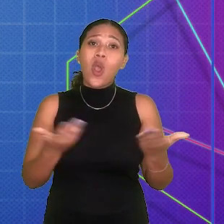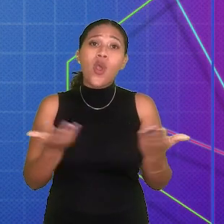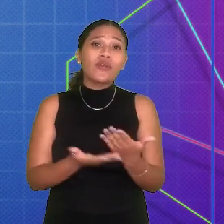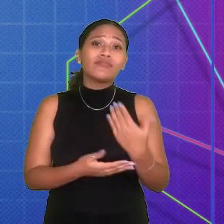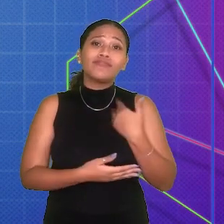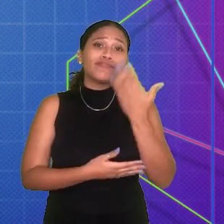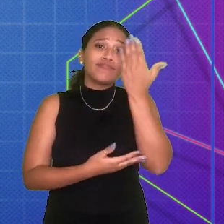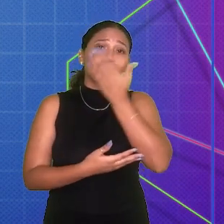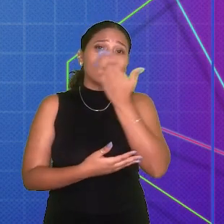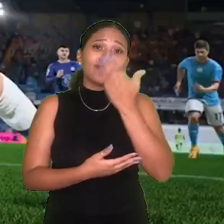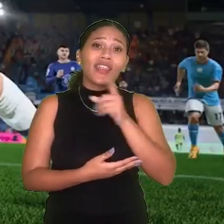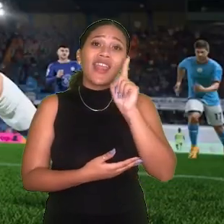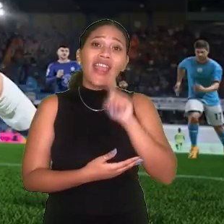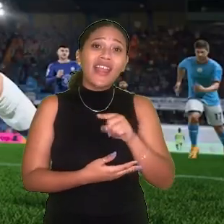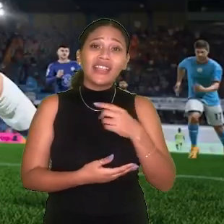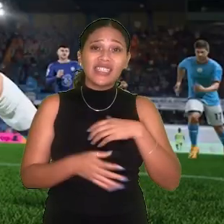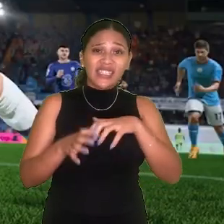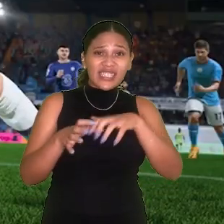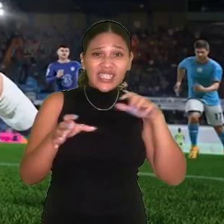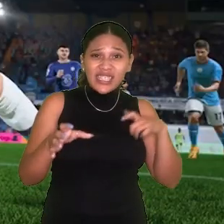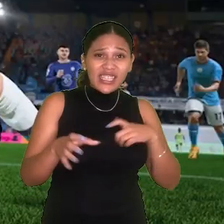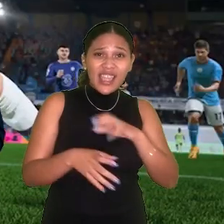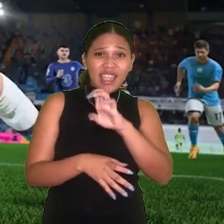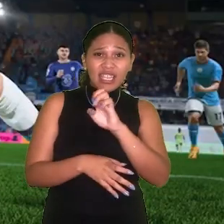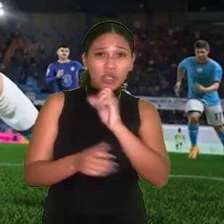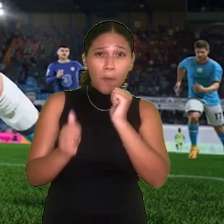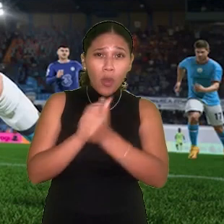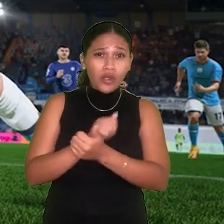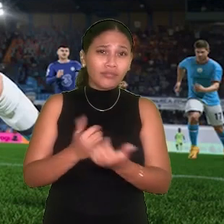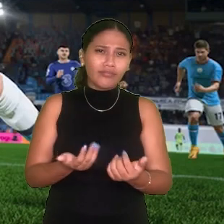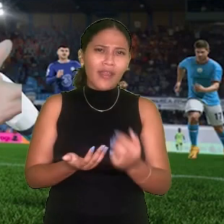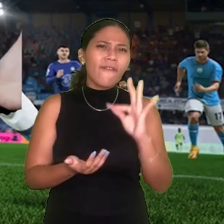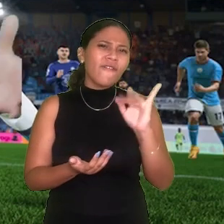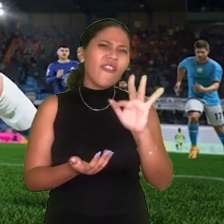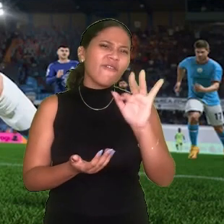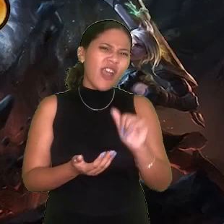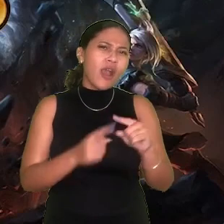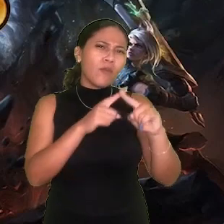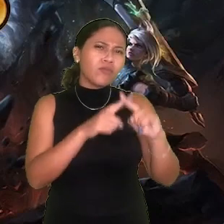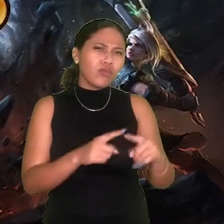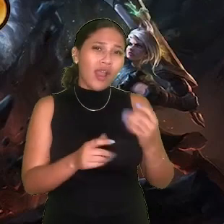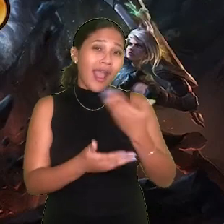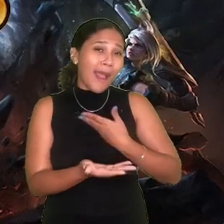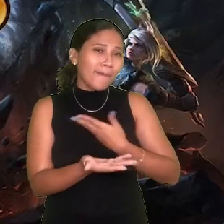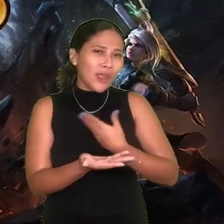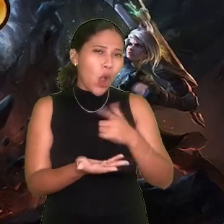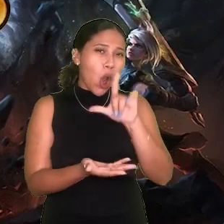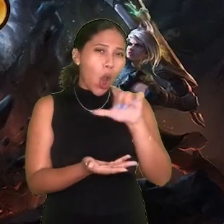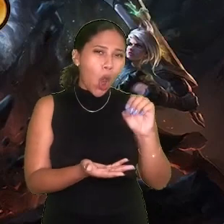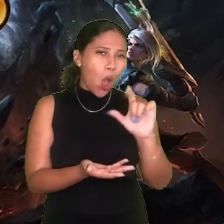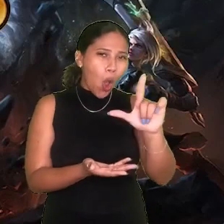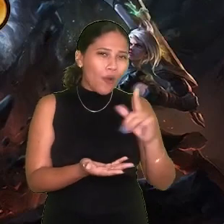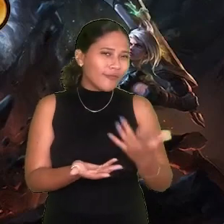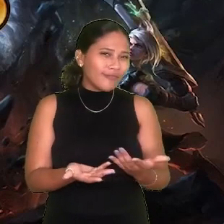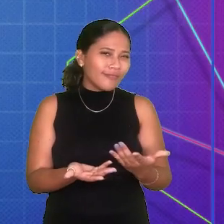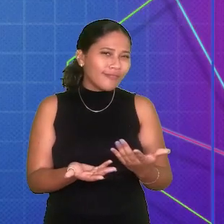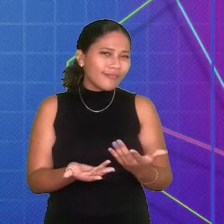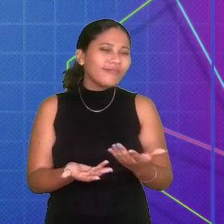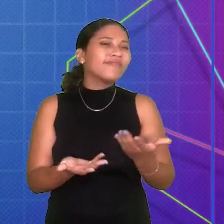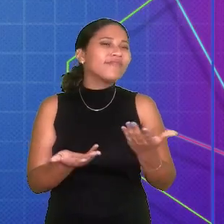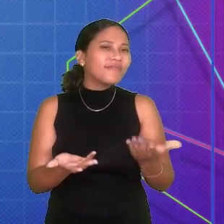ver games sem os eSports. Quantos torneios de FIFA você não fez com os seus amigos? E de LoL? Qual o seu elo nas